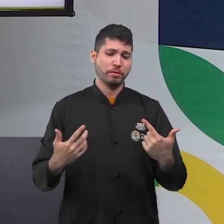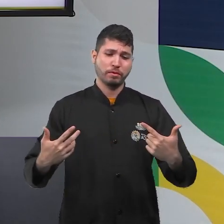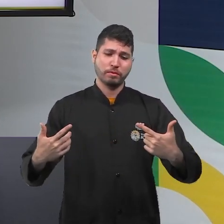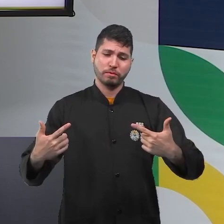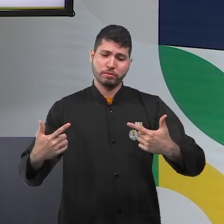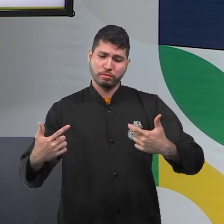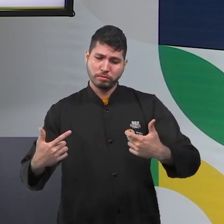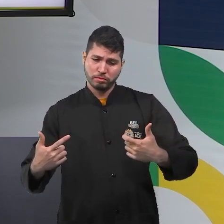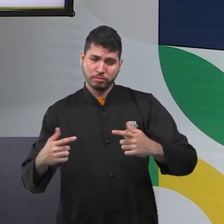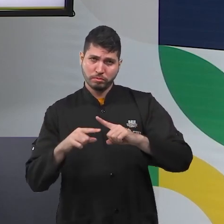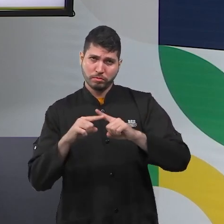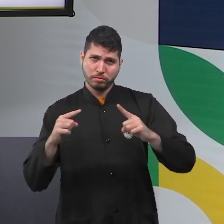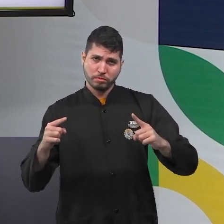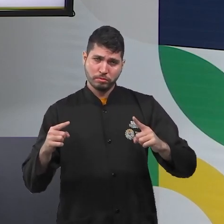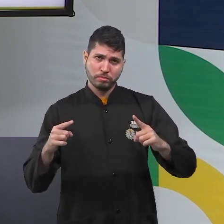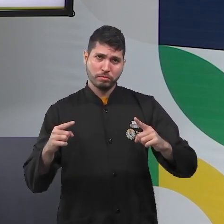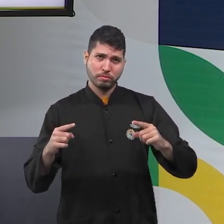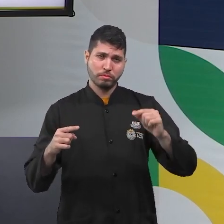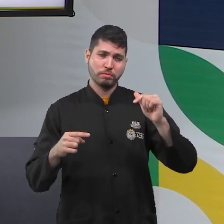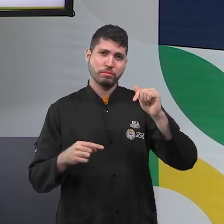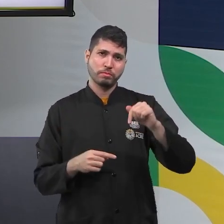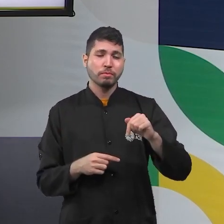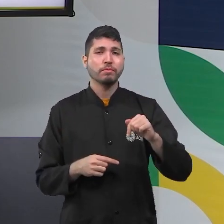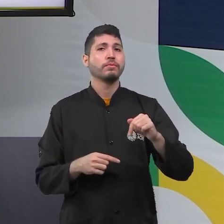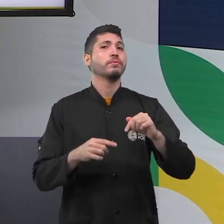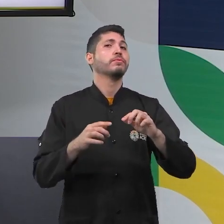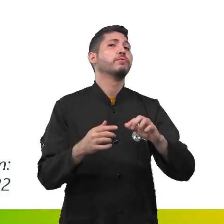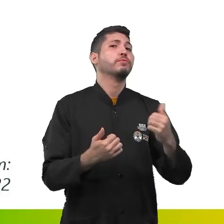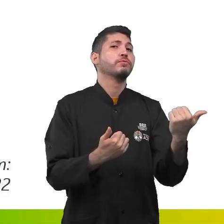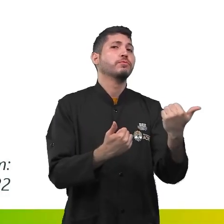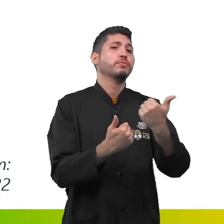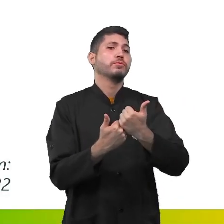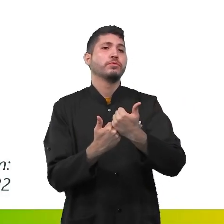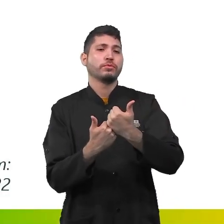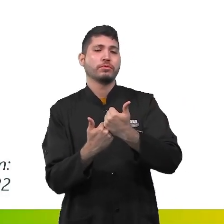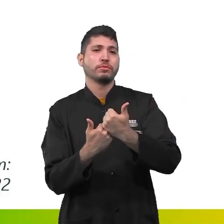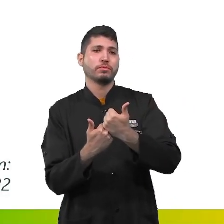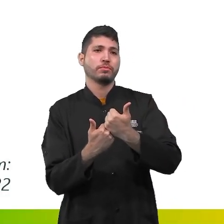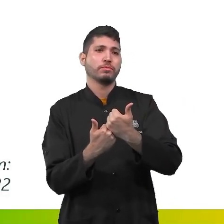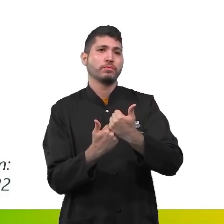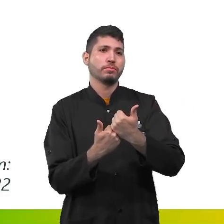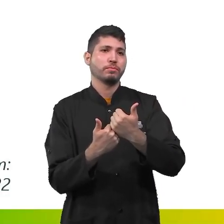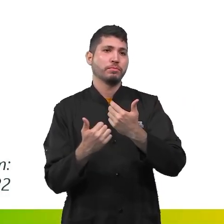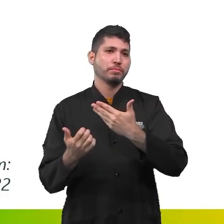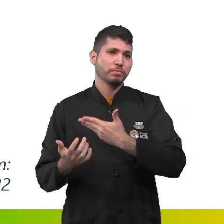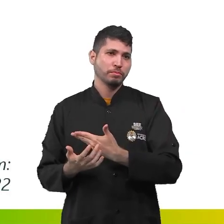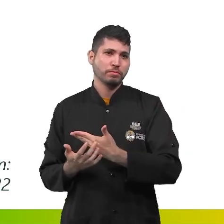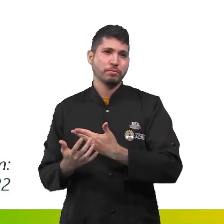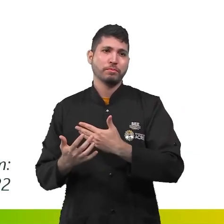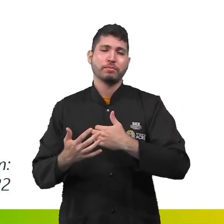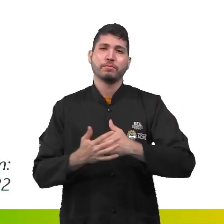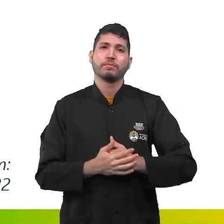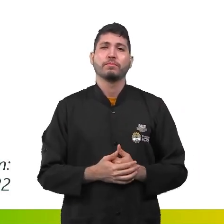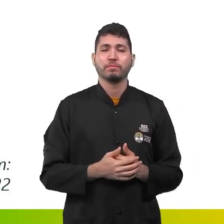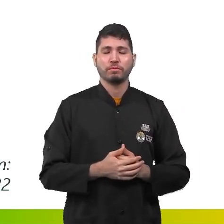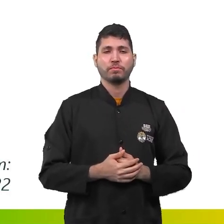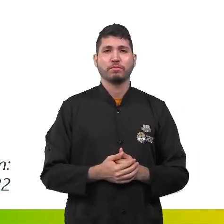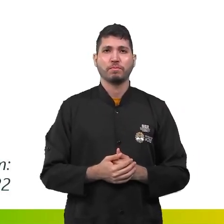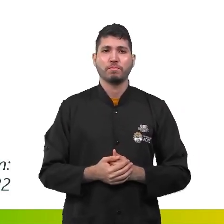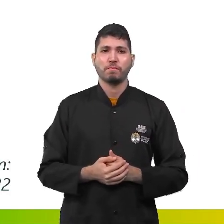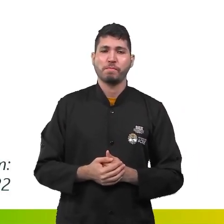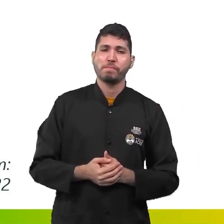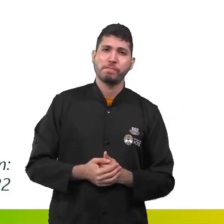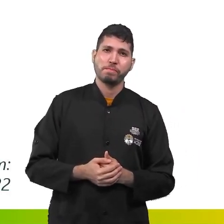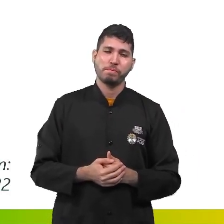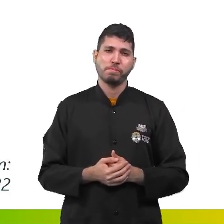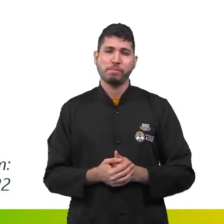o controle, joystick é um controle, tá bom? E teclas. Então, a questão, a